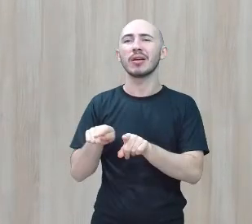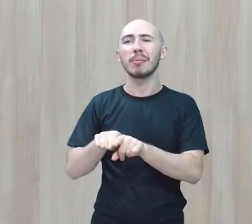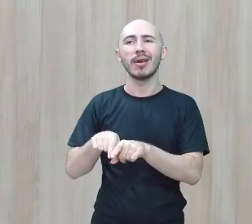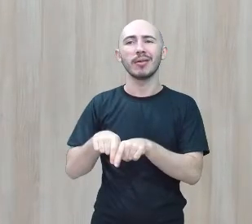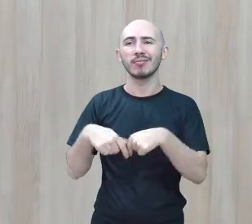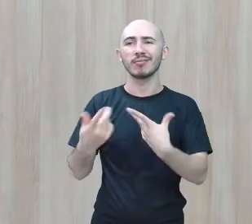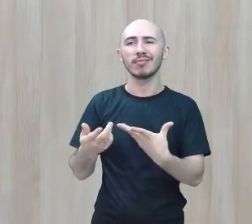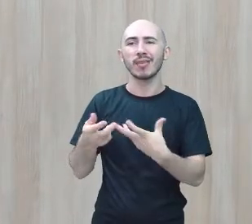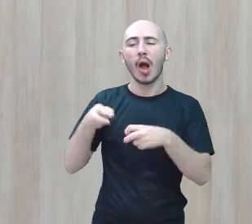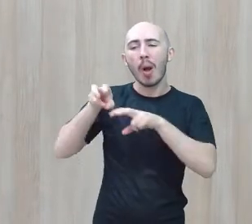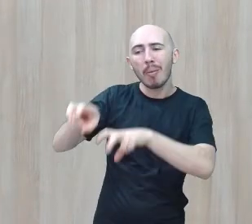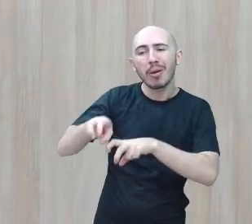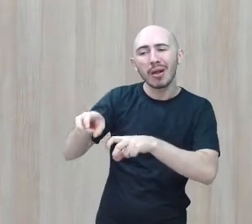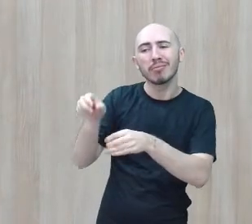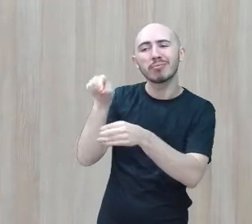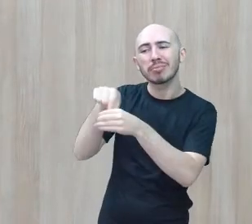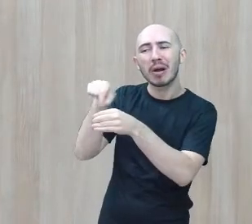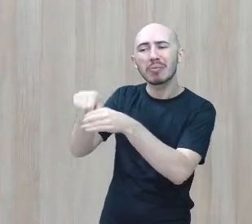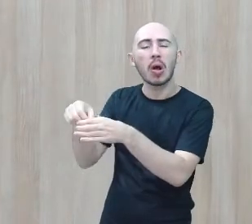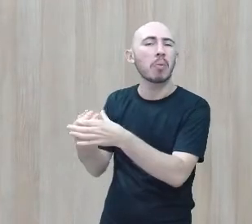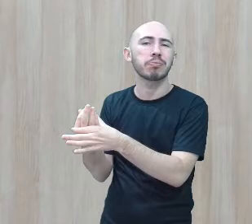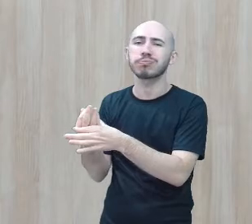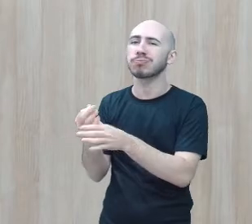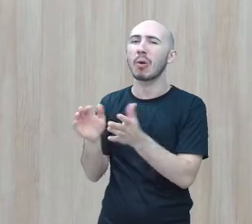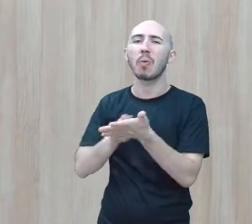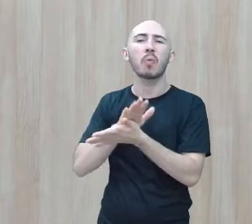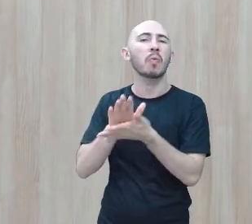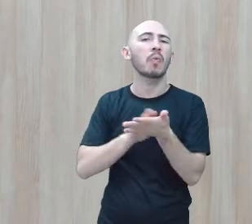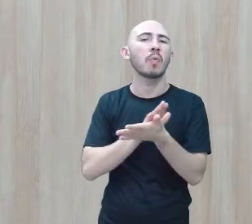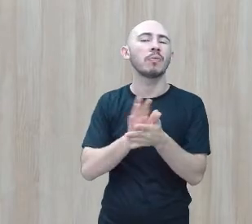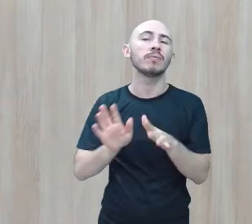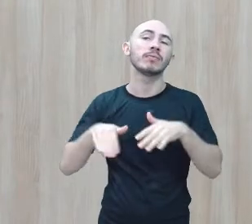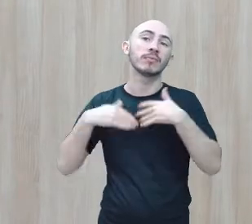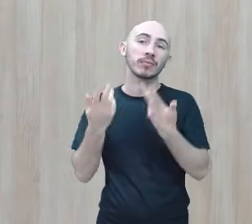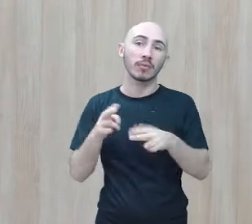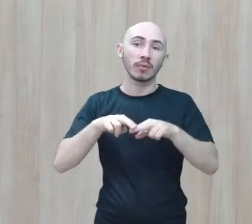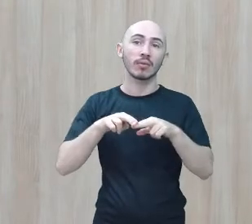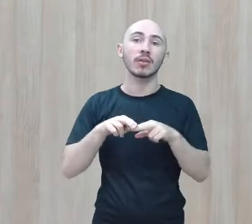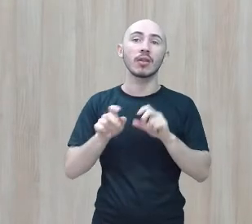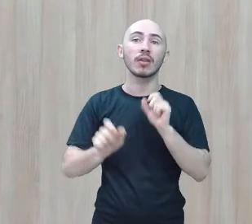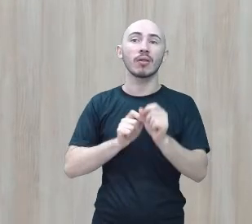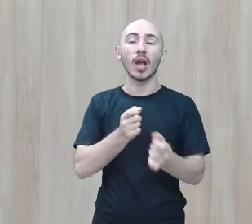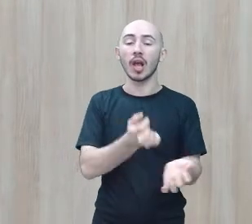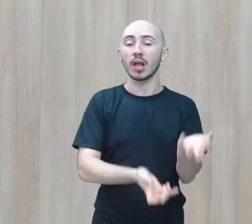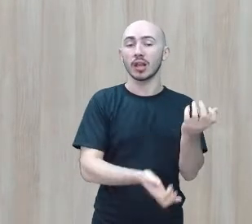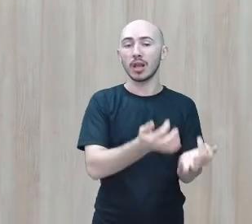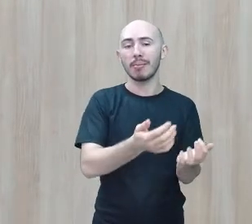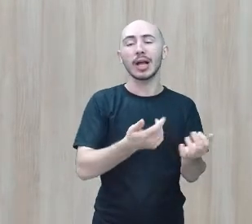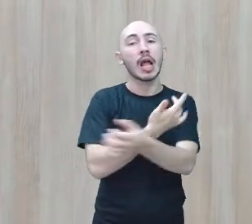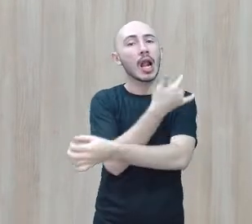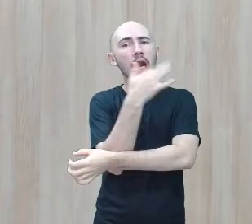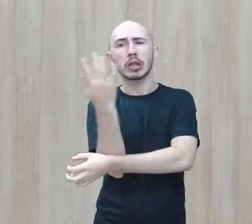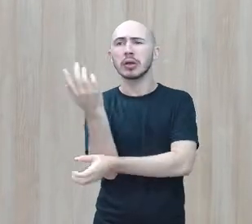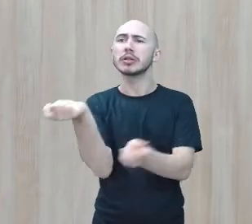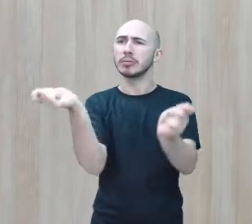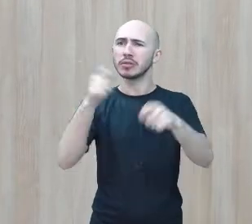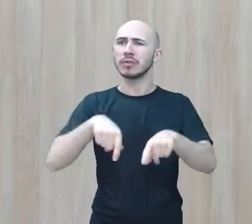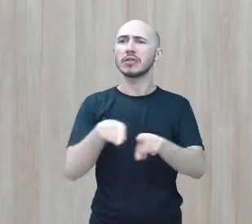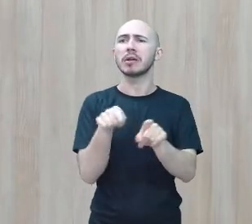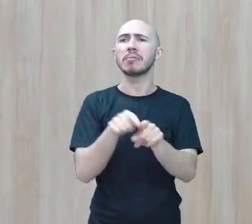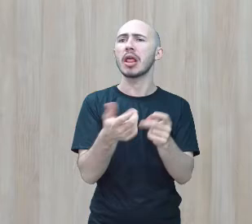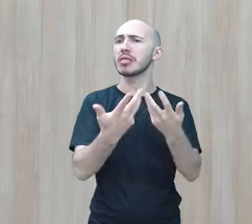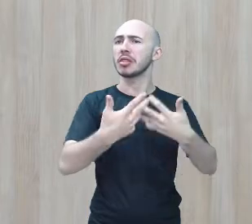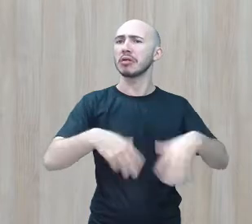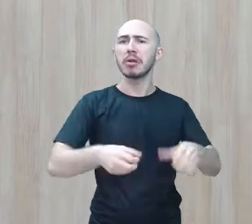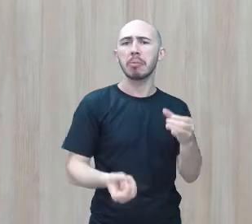impróprio para o plantio. Porque aqui eu estou falando da queimada que foi um acidente, diferente das regiões,